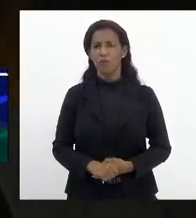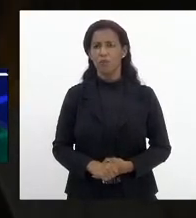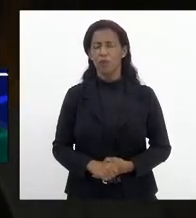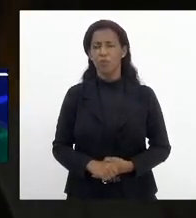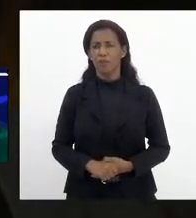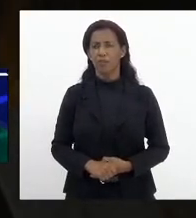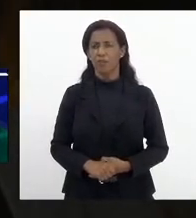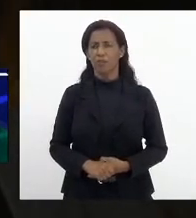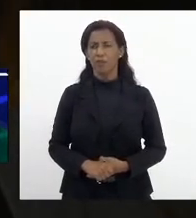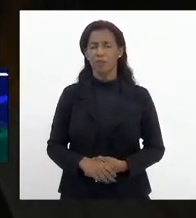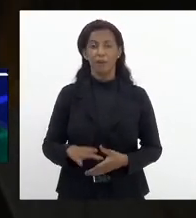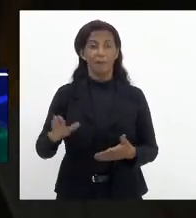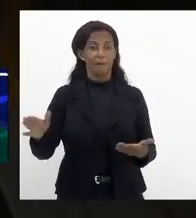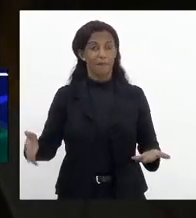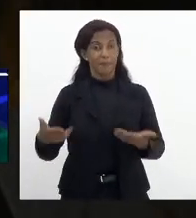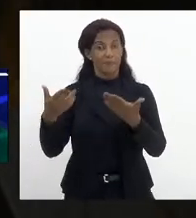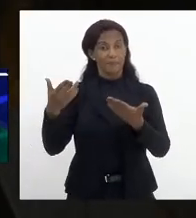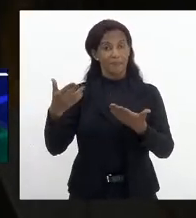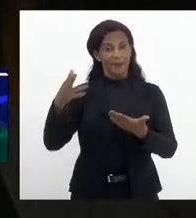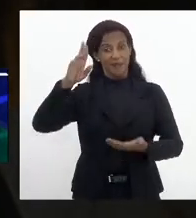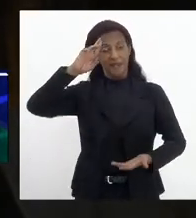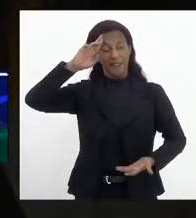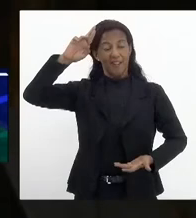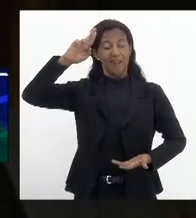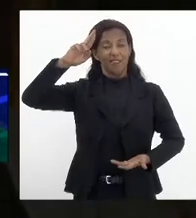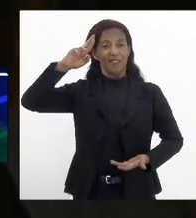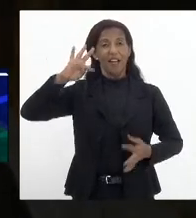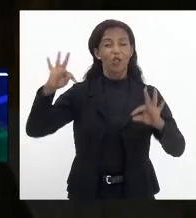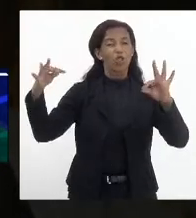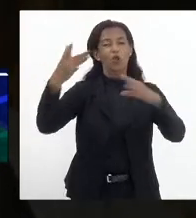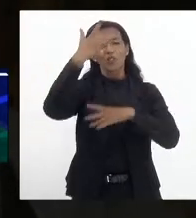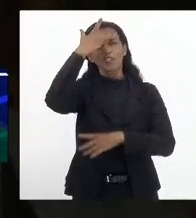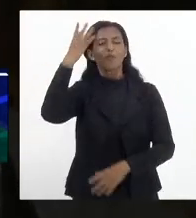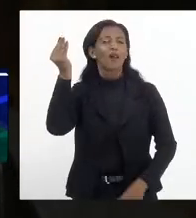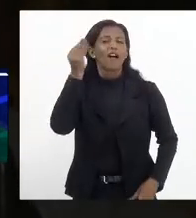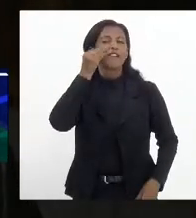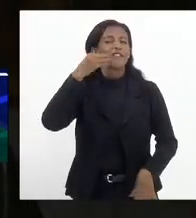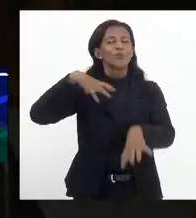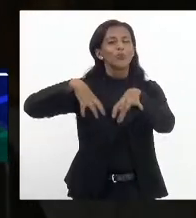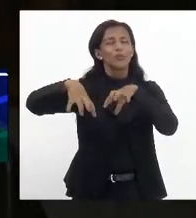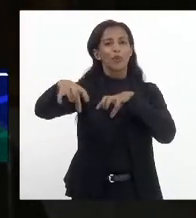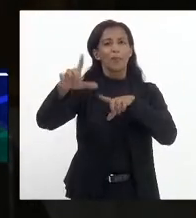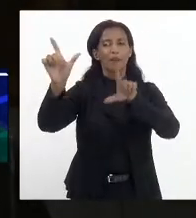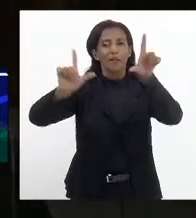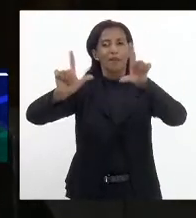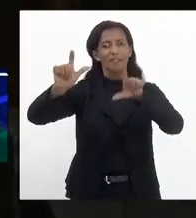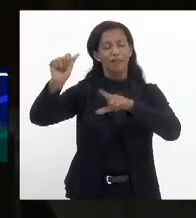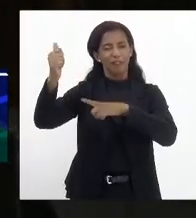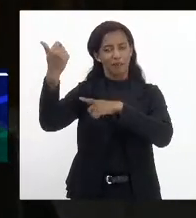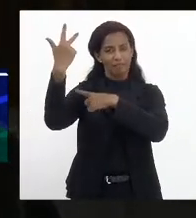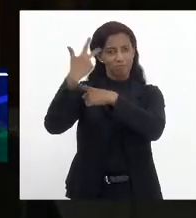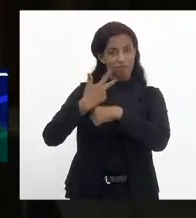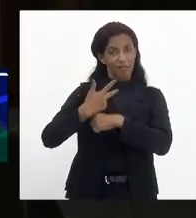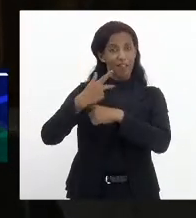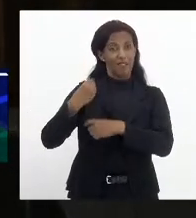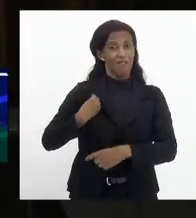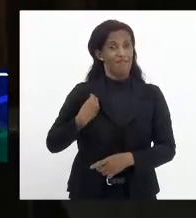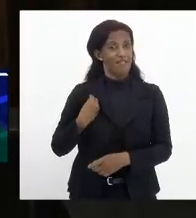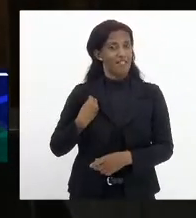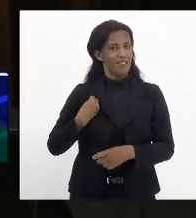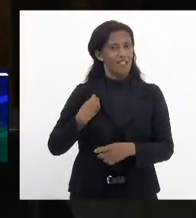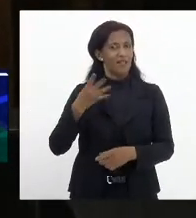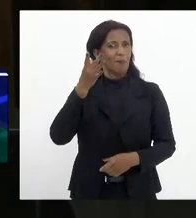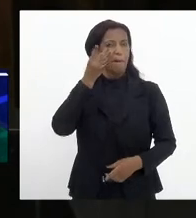Excelentíssima presidente e deputada Marta Rocha, a todos aqueles que nos assistem pela TV Alerj, que acompanham presencialmente